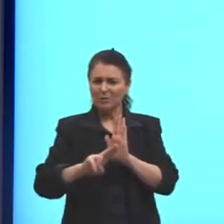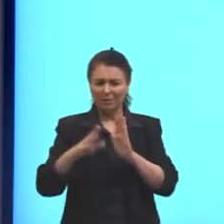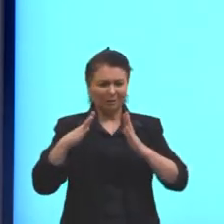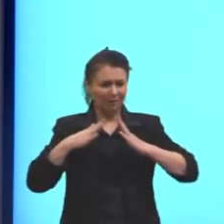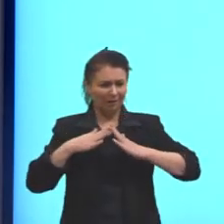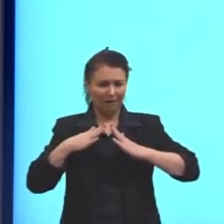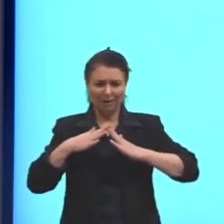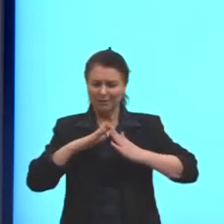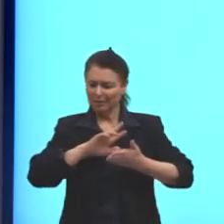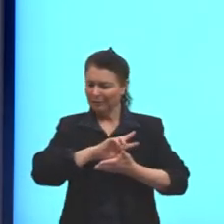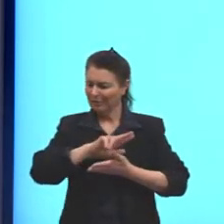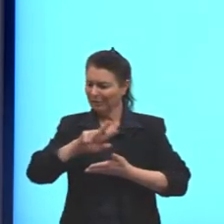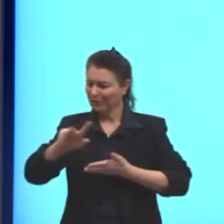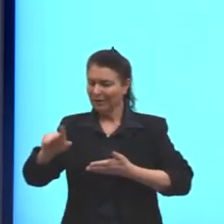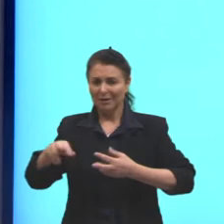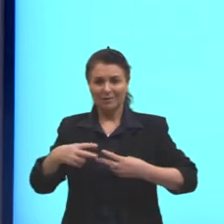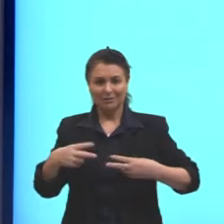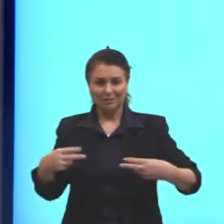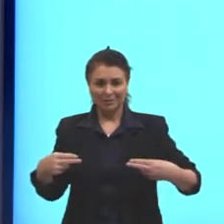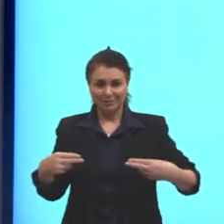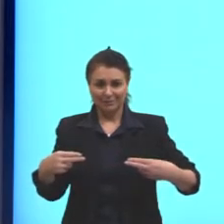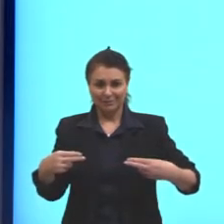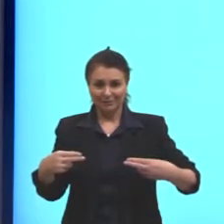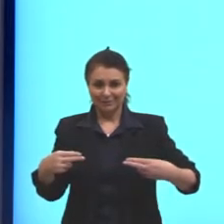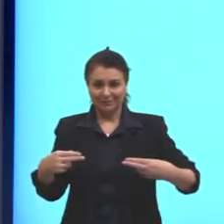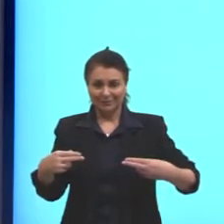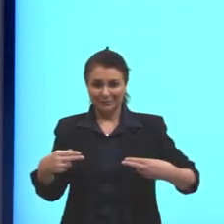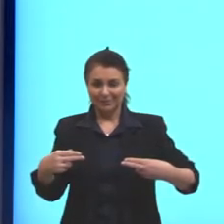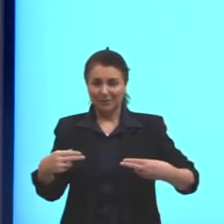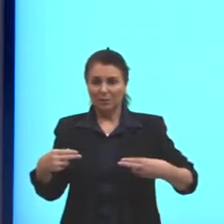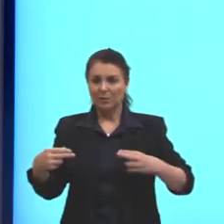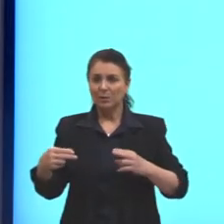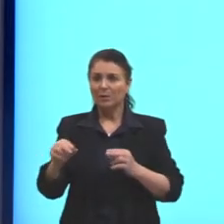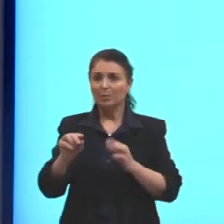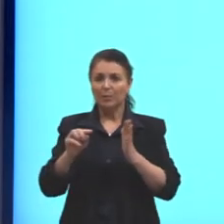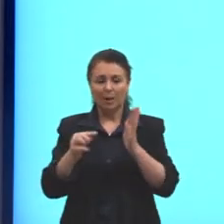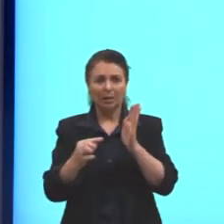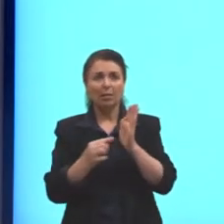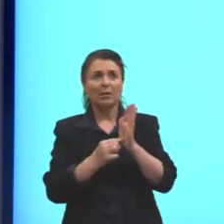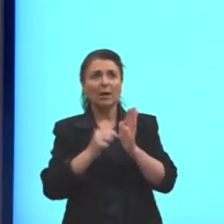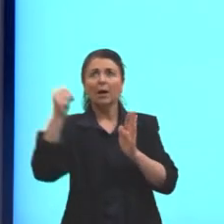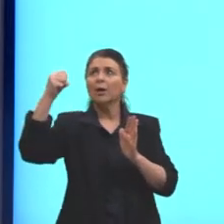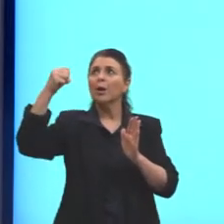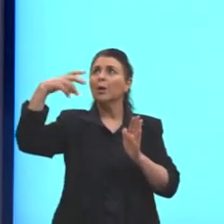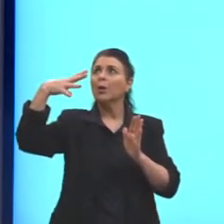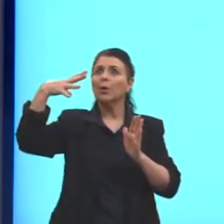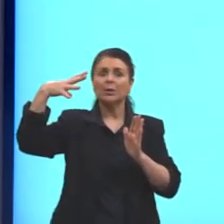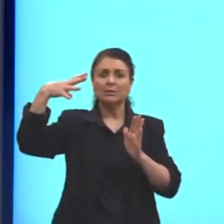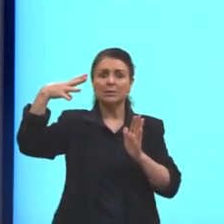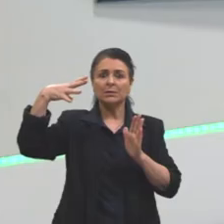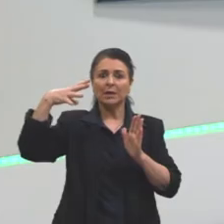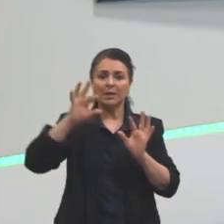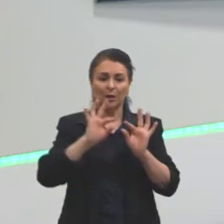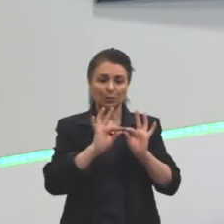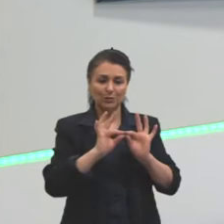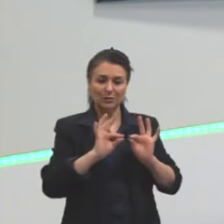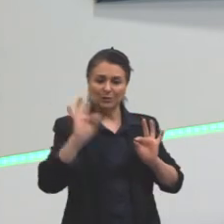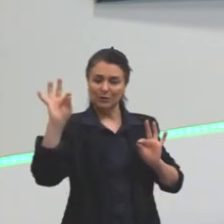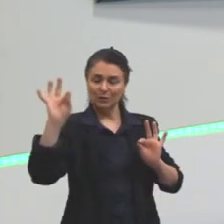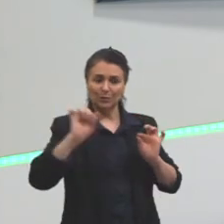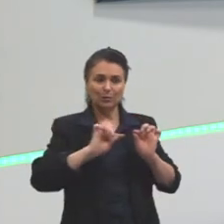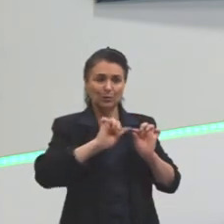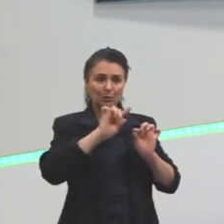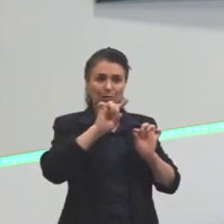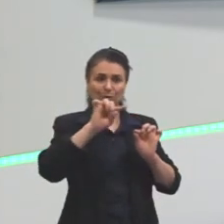diversas coisas né Para a gente poder ligar a luz na sua casa qualquer coisa a gente tem esses fios que